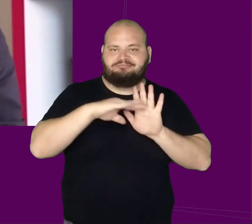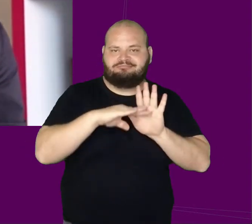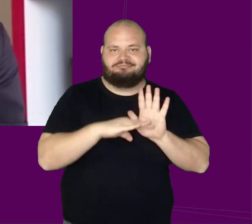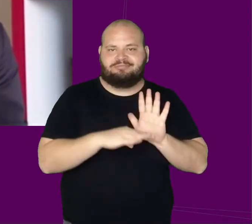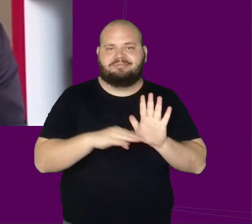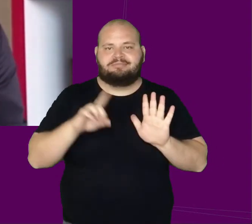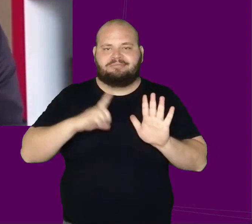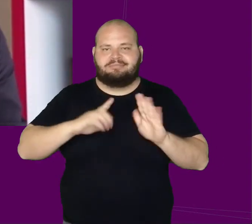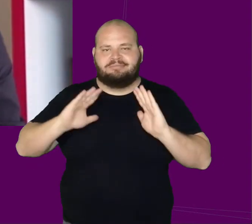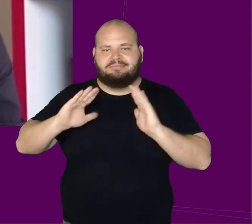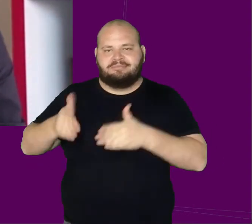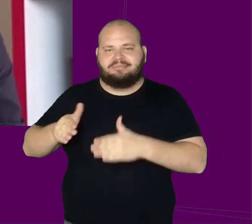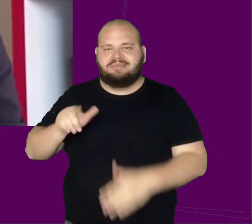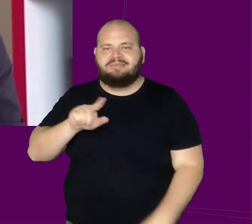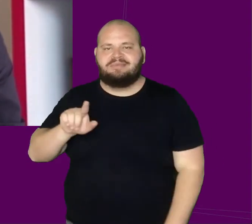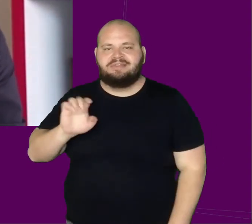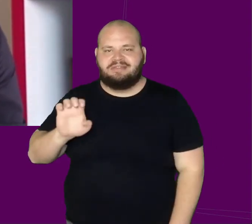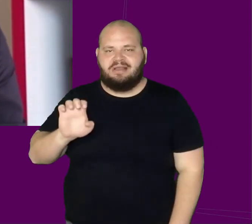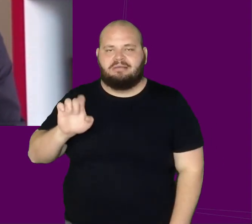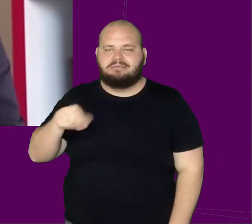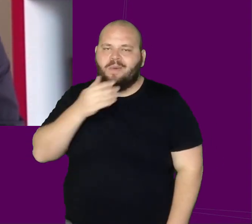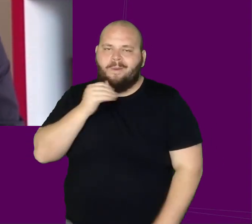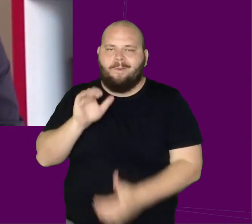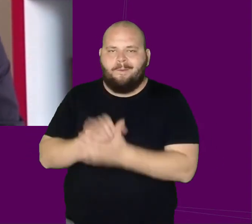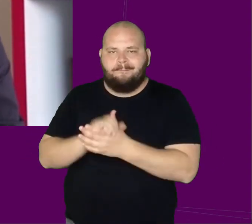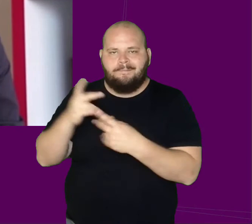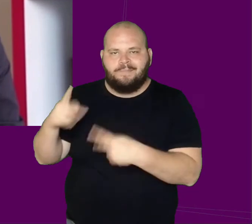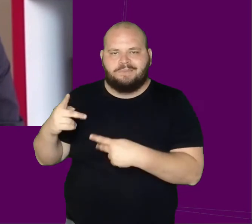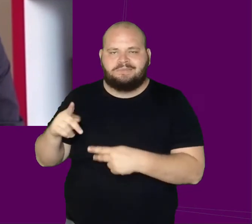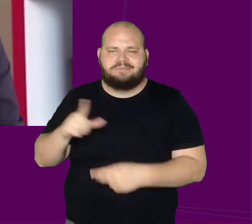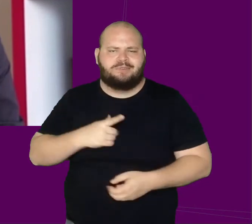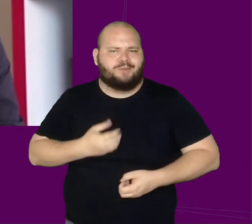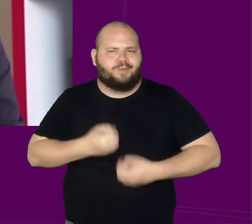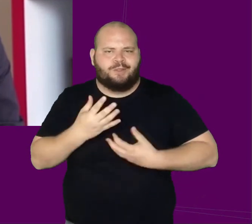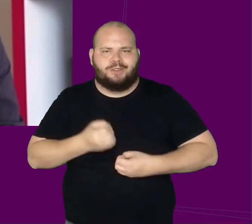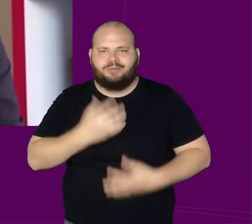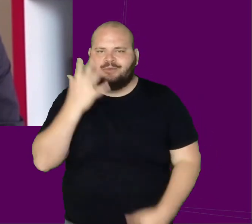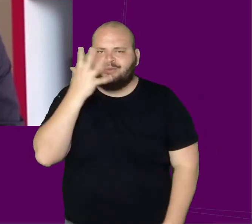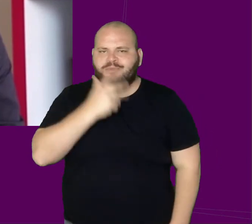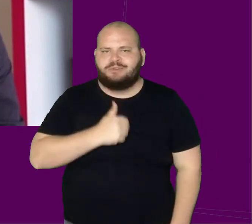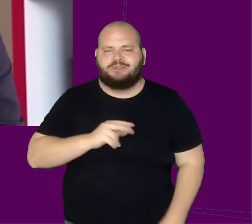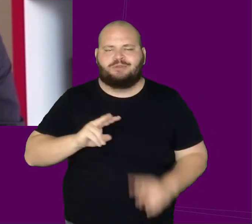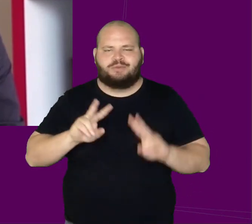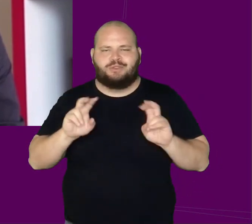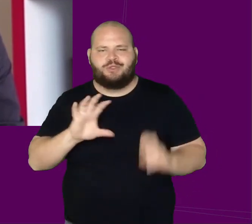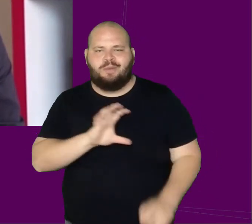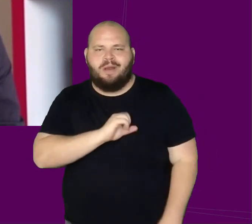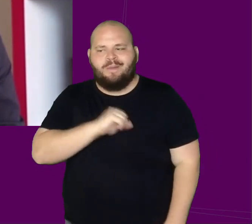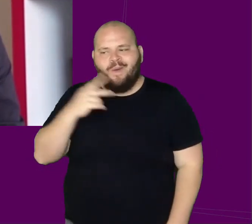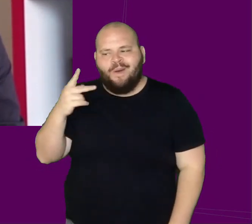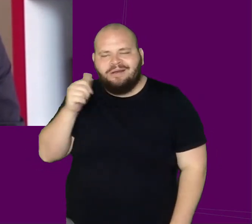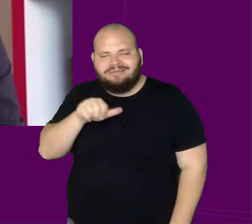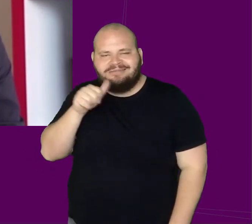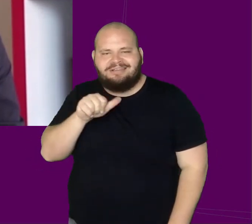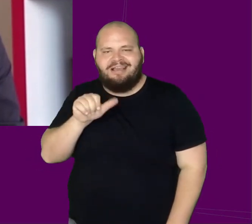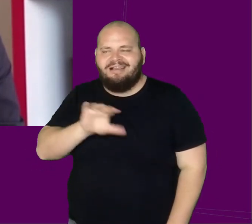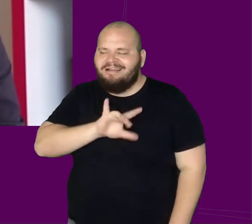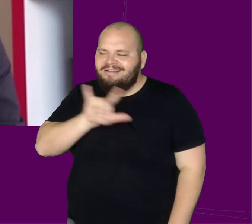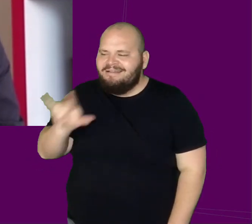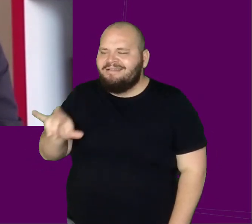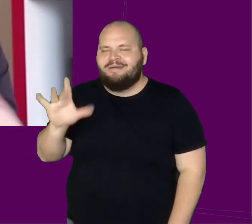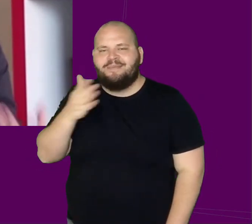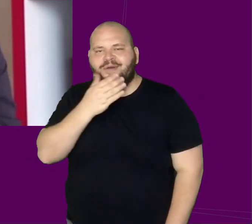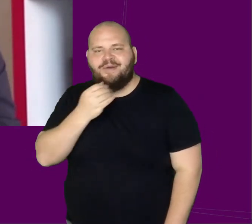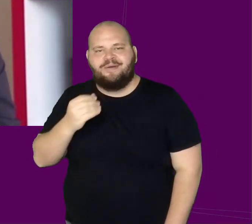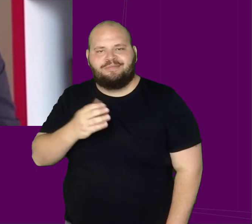dessa sessão, que é para o Zé, que é o marido dela, né? Que é um poema muito bonito, assim, que trata do amor que ela tem pelo marido, que também é um amor que